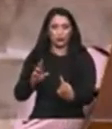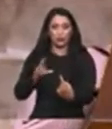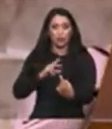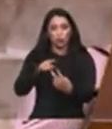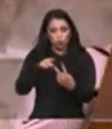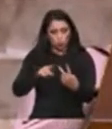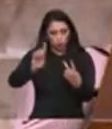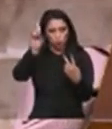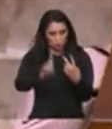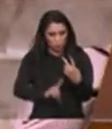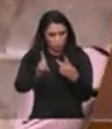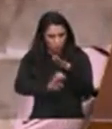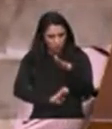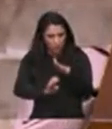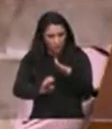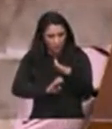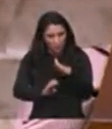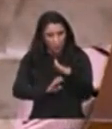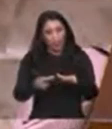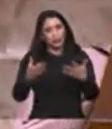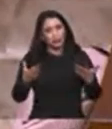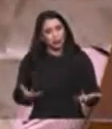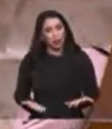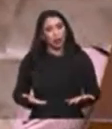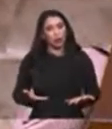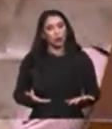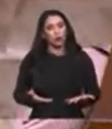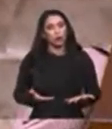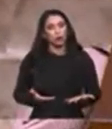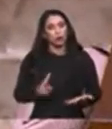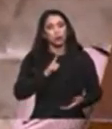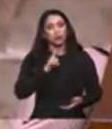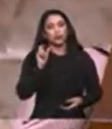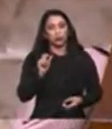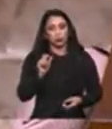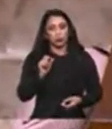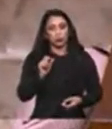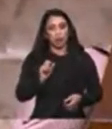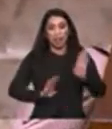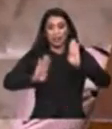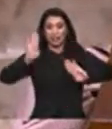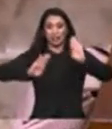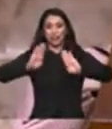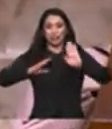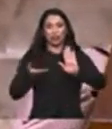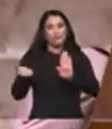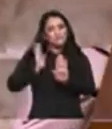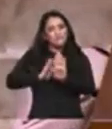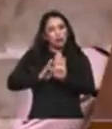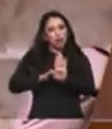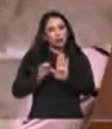2 diretorias da BR Distribuidora, vieram a ser celebrados, após fraudes licitatórias com a finalidade de gerar